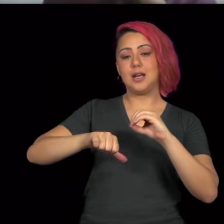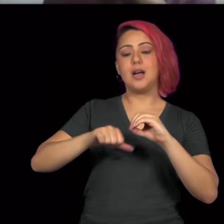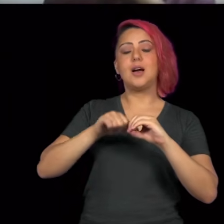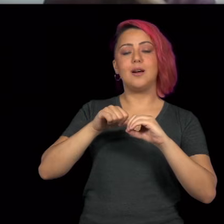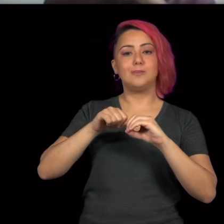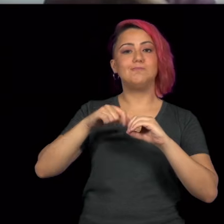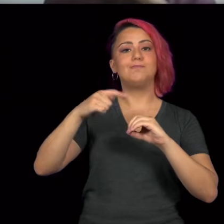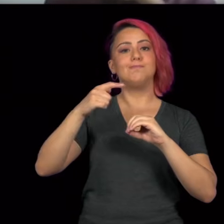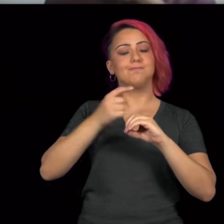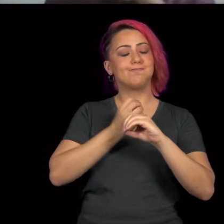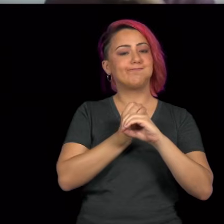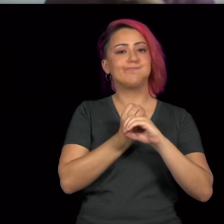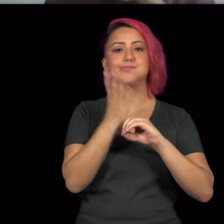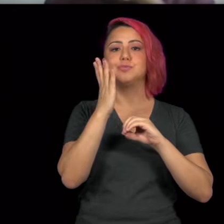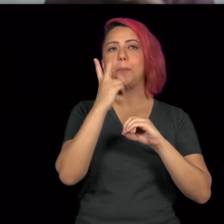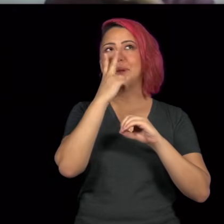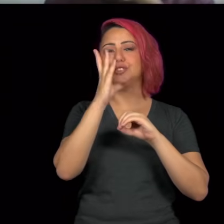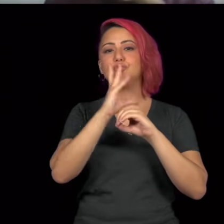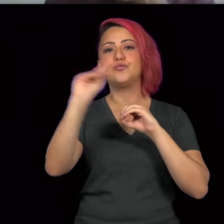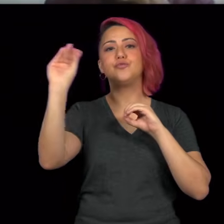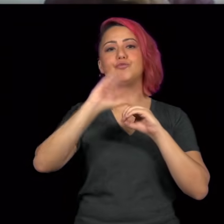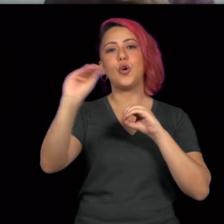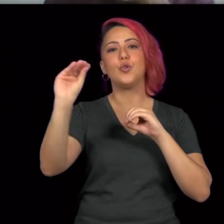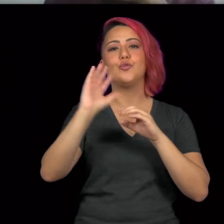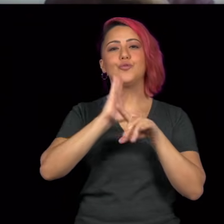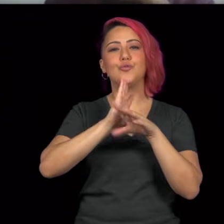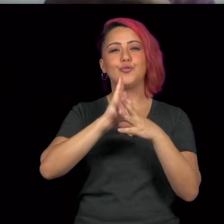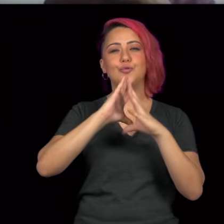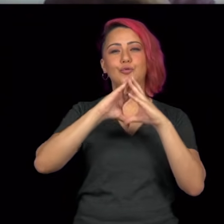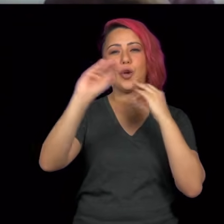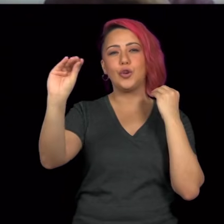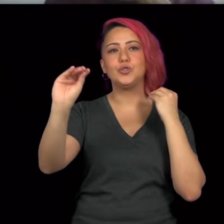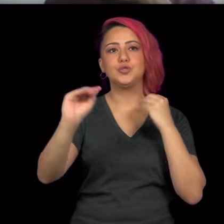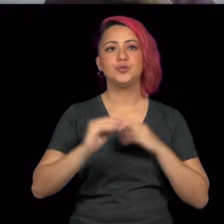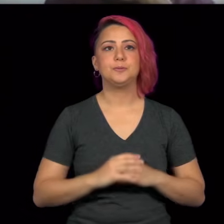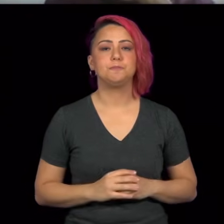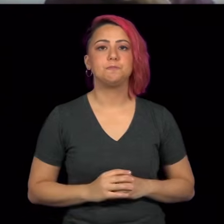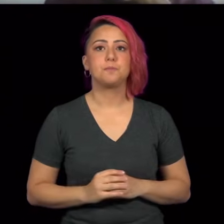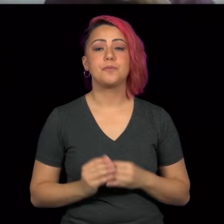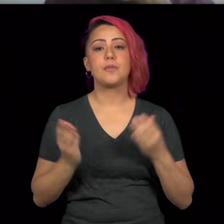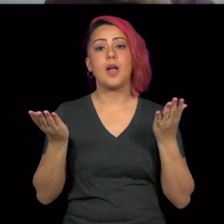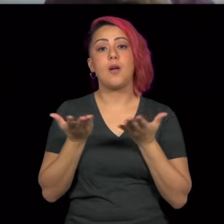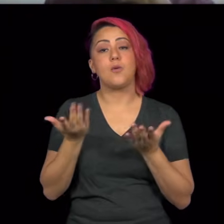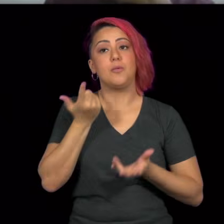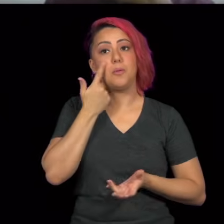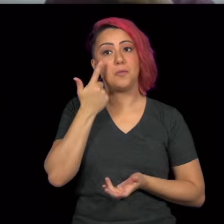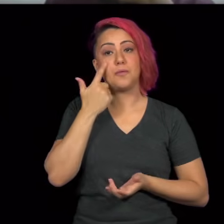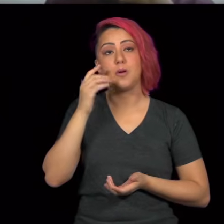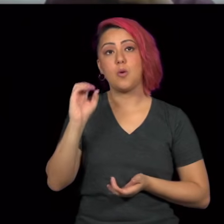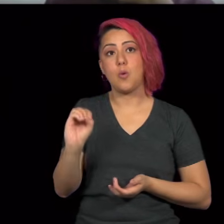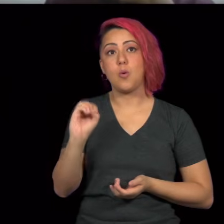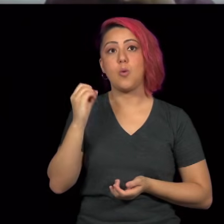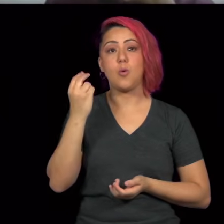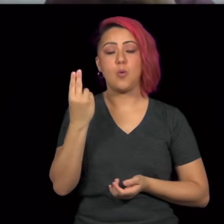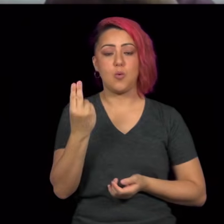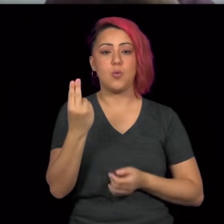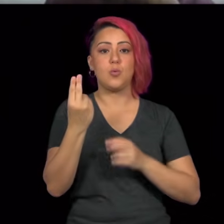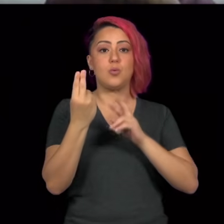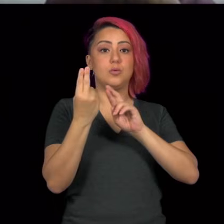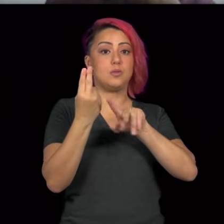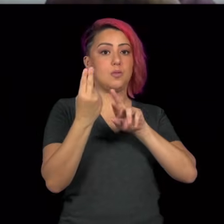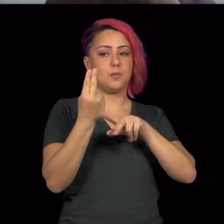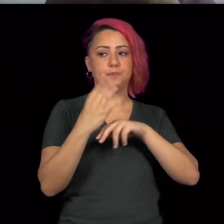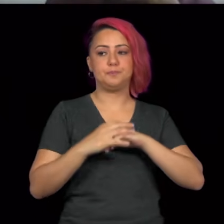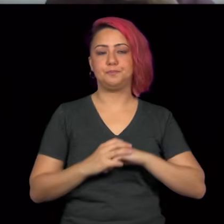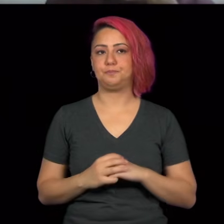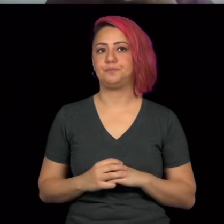Agora, vamos pensar na negação do ou. Bom, nesse caso, vamos pegar esse esquemáticozinho aqui. Nós vamos